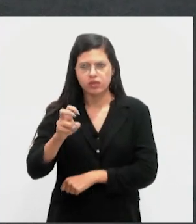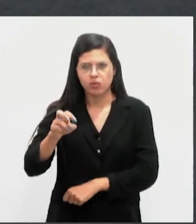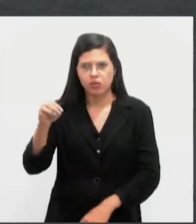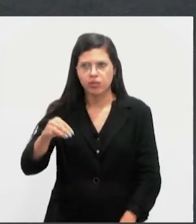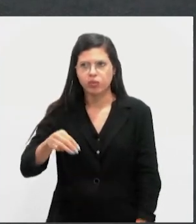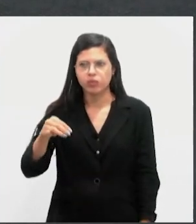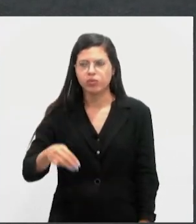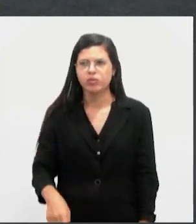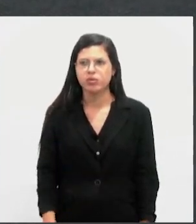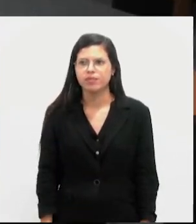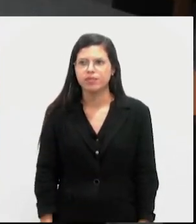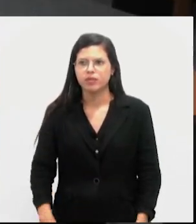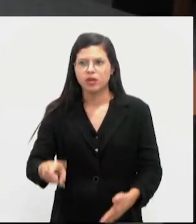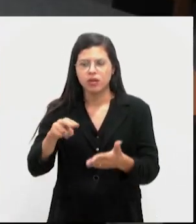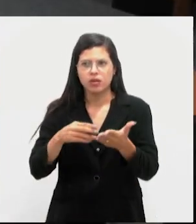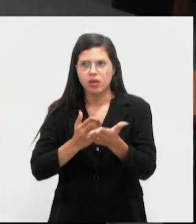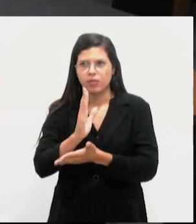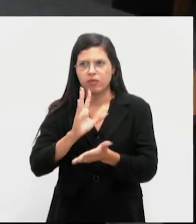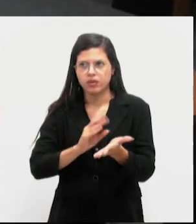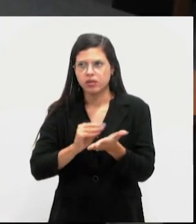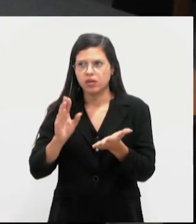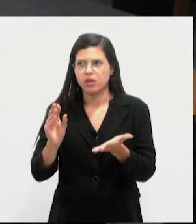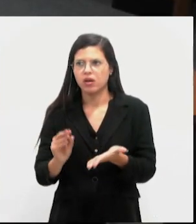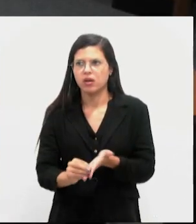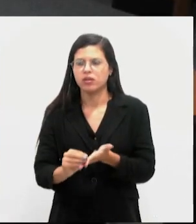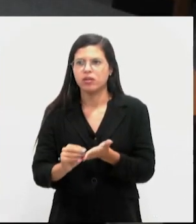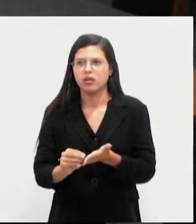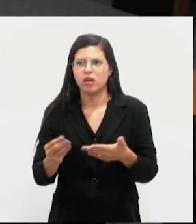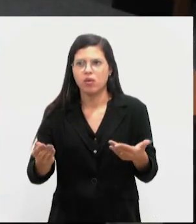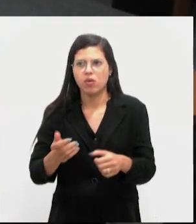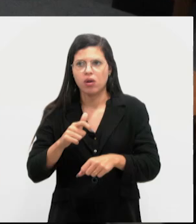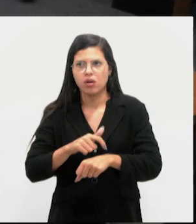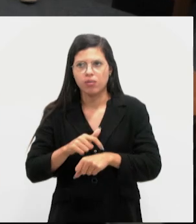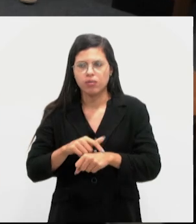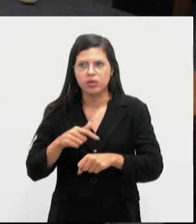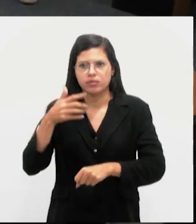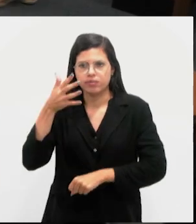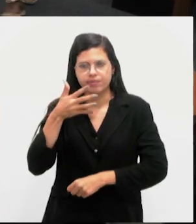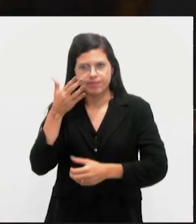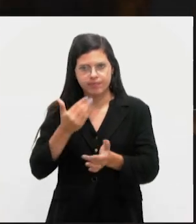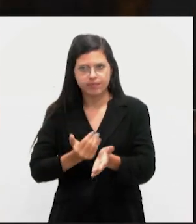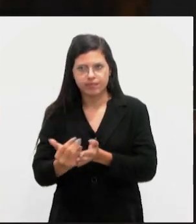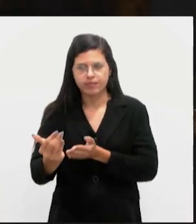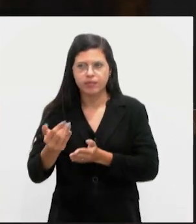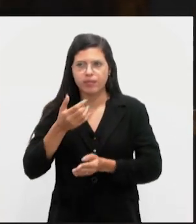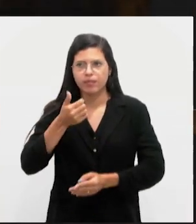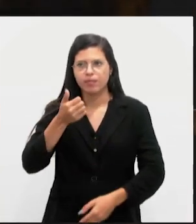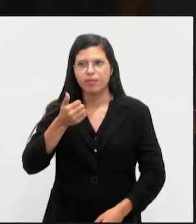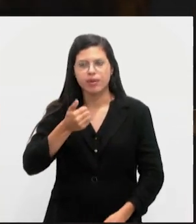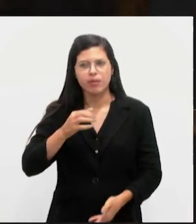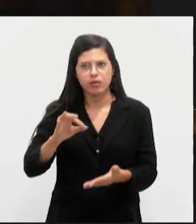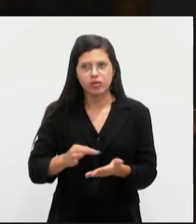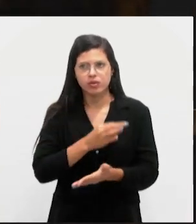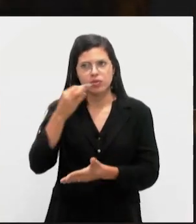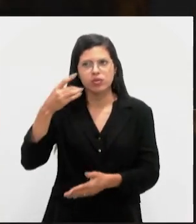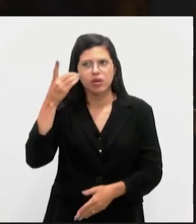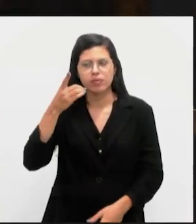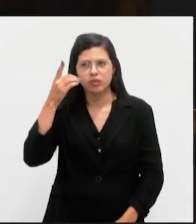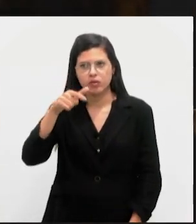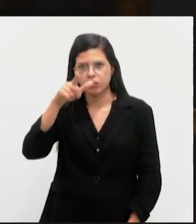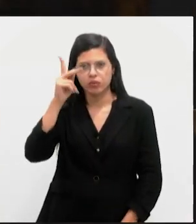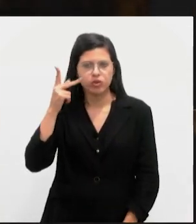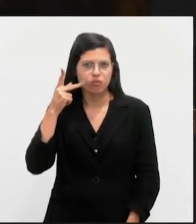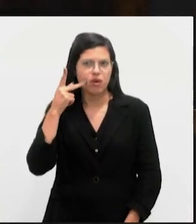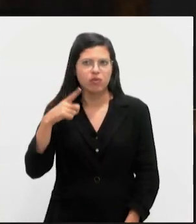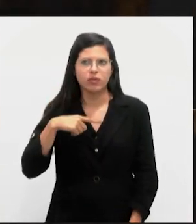11h25. Lida e aprovada a ata, passa seu expediente inicial. O primeiro orador inscrito é o nobre deputado Luiz Paulo,